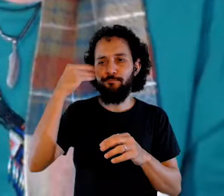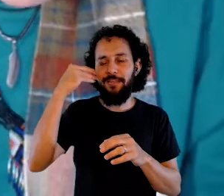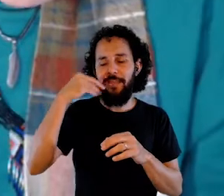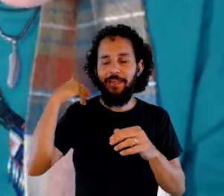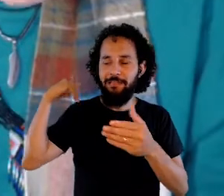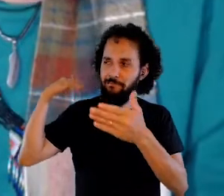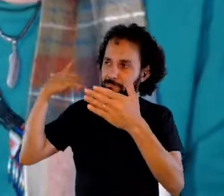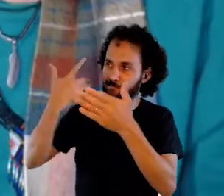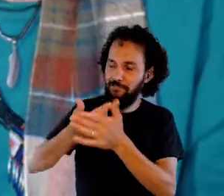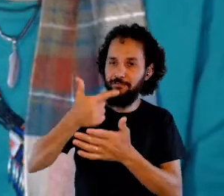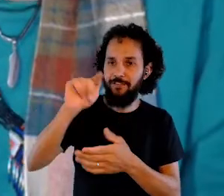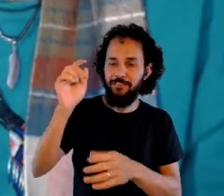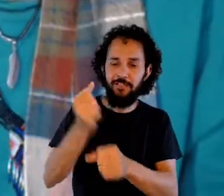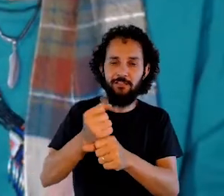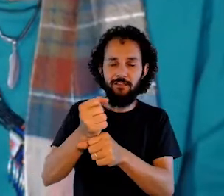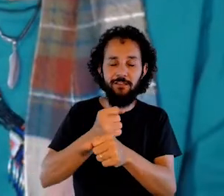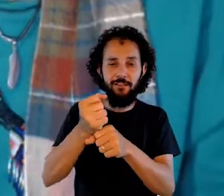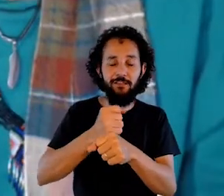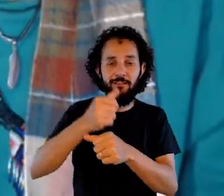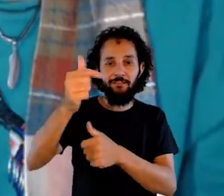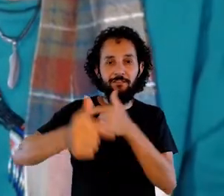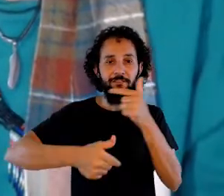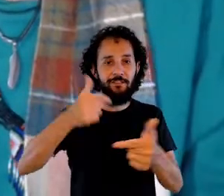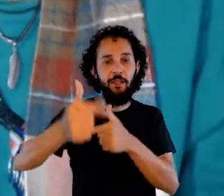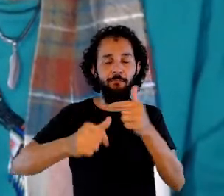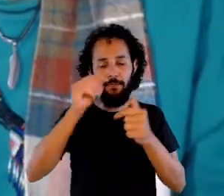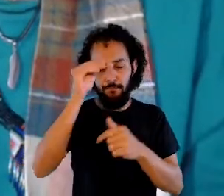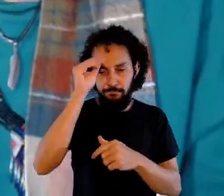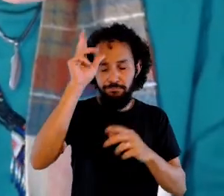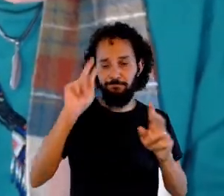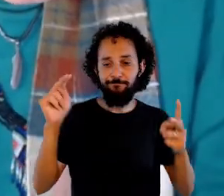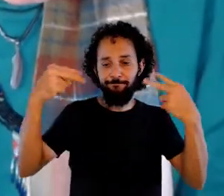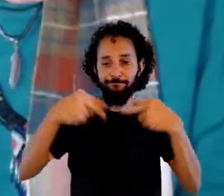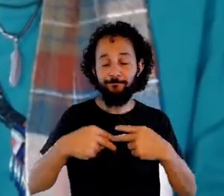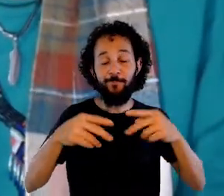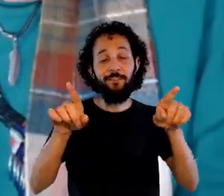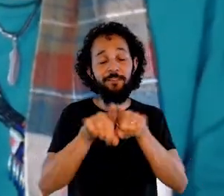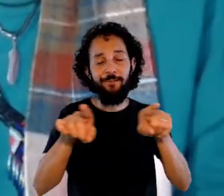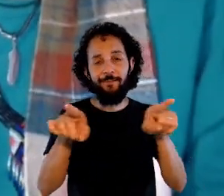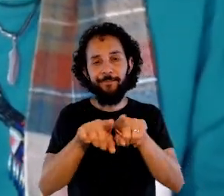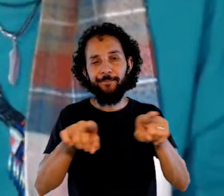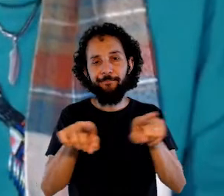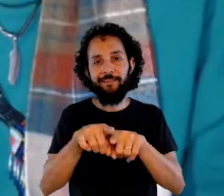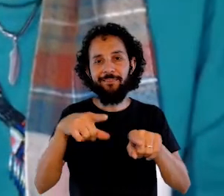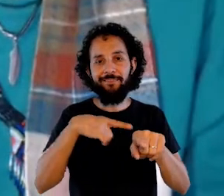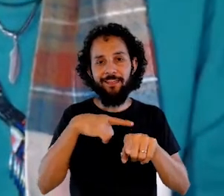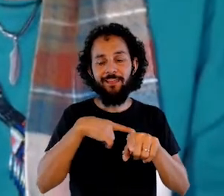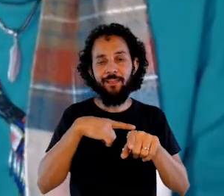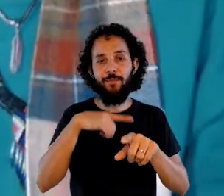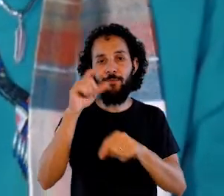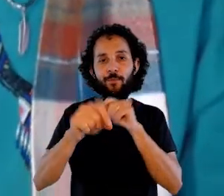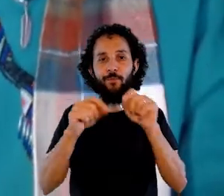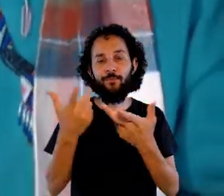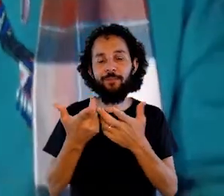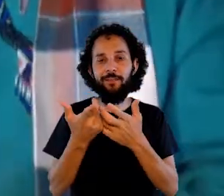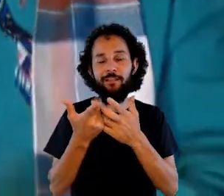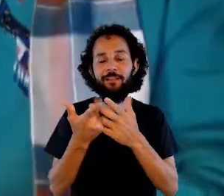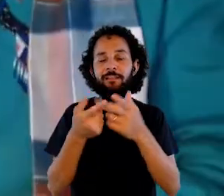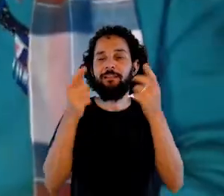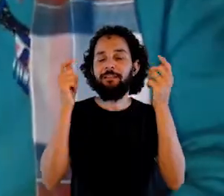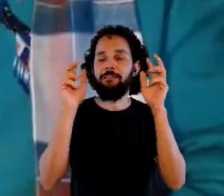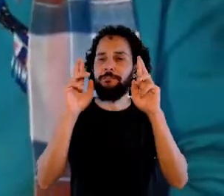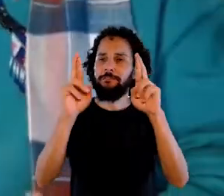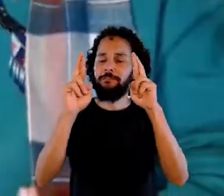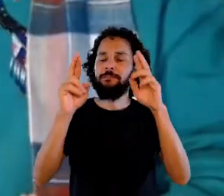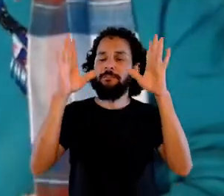caminho do autoconhecimento, e ao mesmo tempo traz em si, como todo fruto, uma semente de que o autoconhecimento,